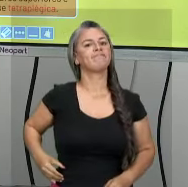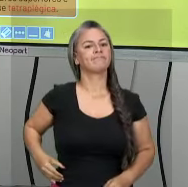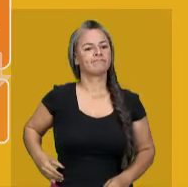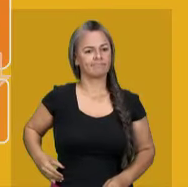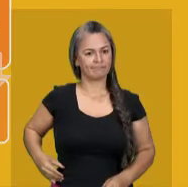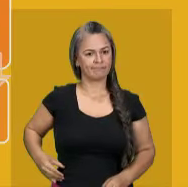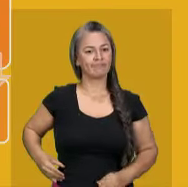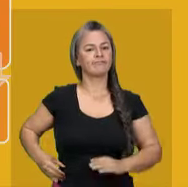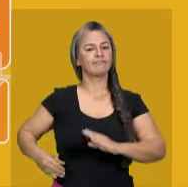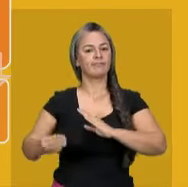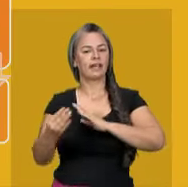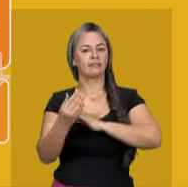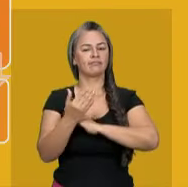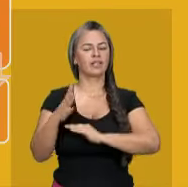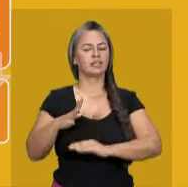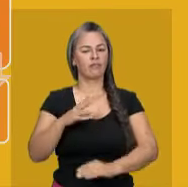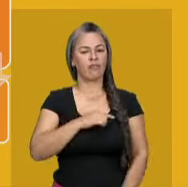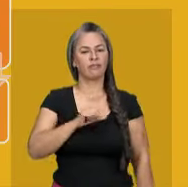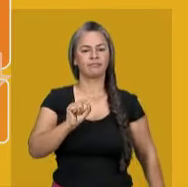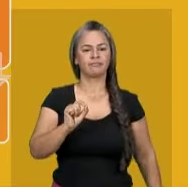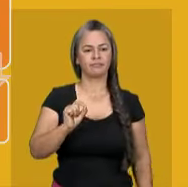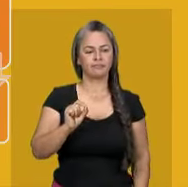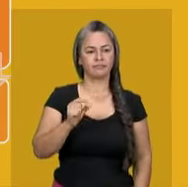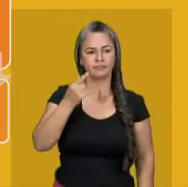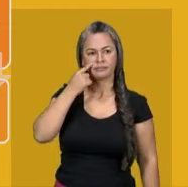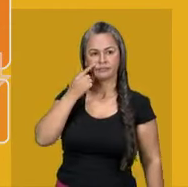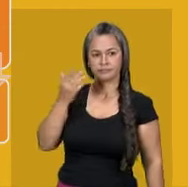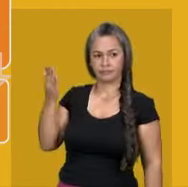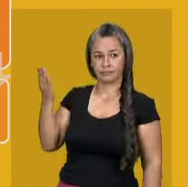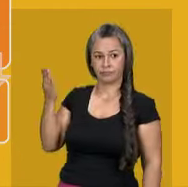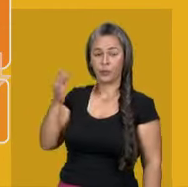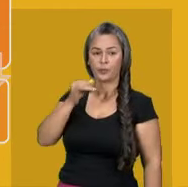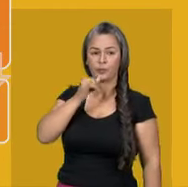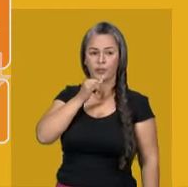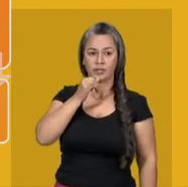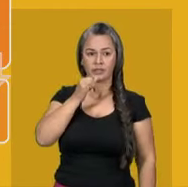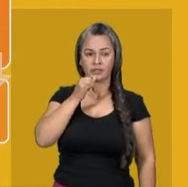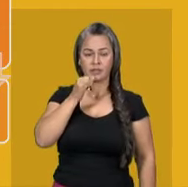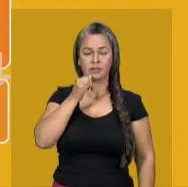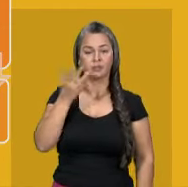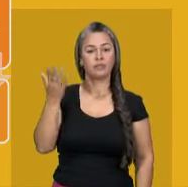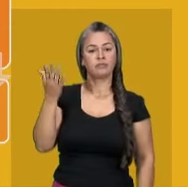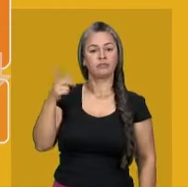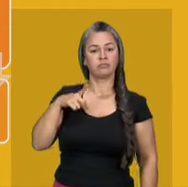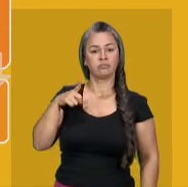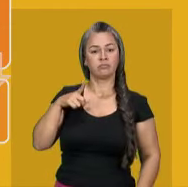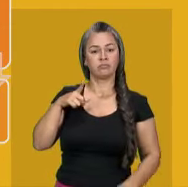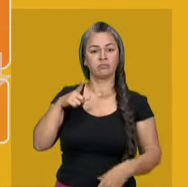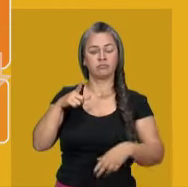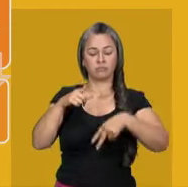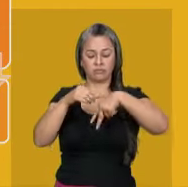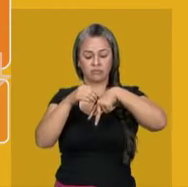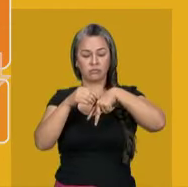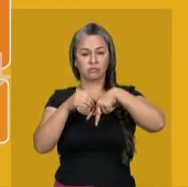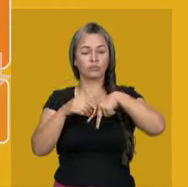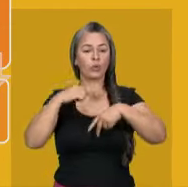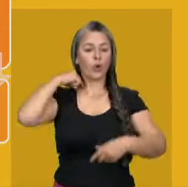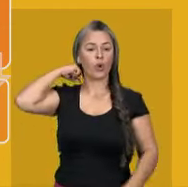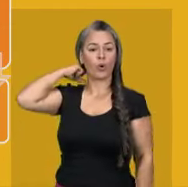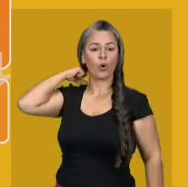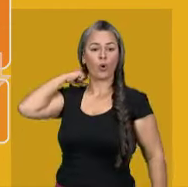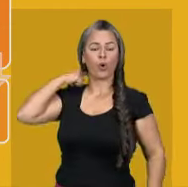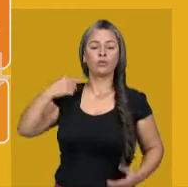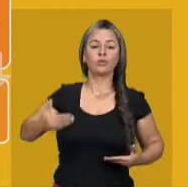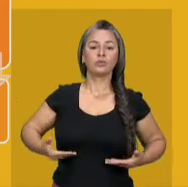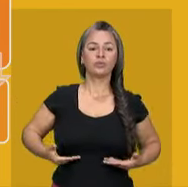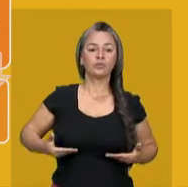Então, quando as lesões ocorrem na parte torácica e no início da parte lombar da coluna, podem causar a